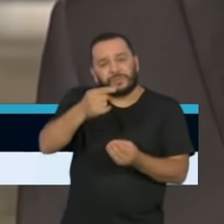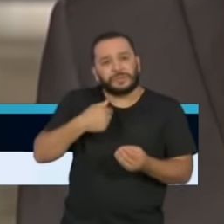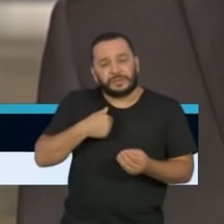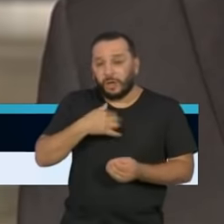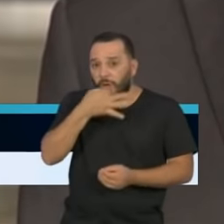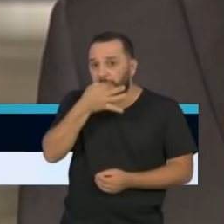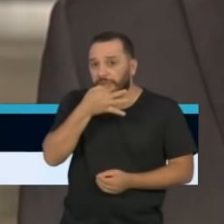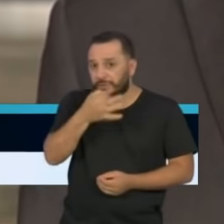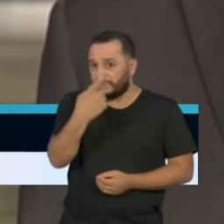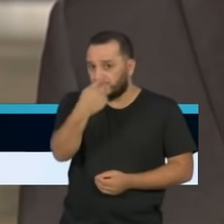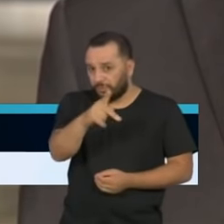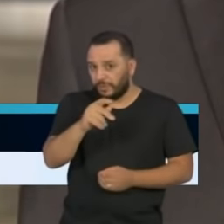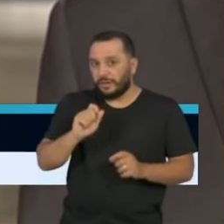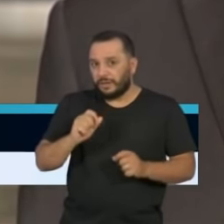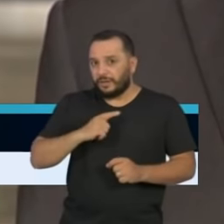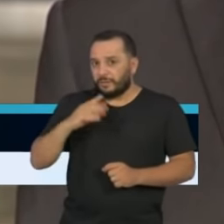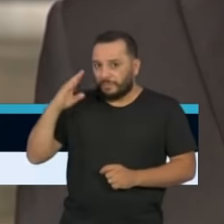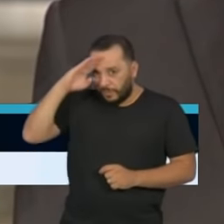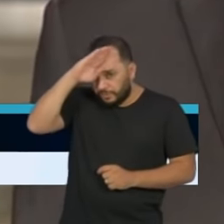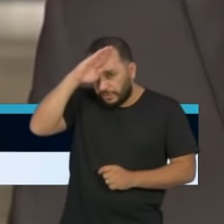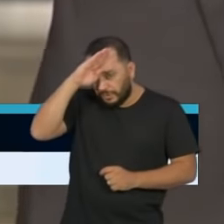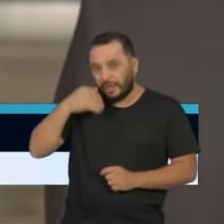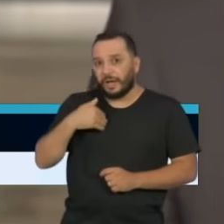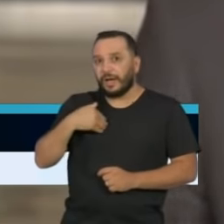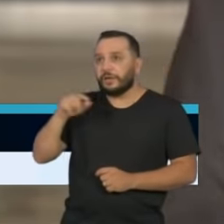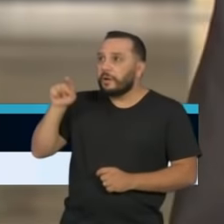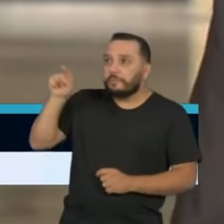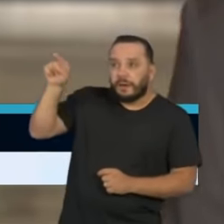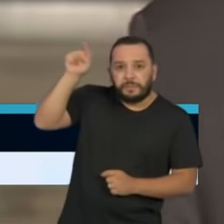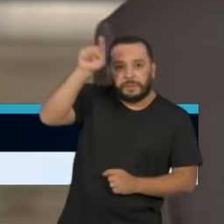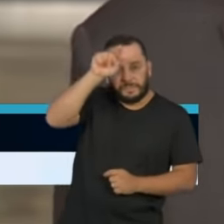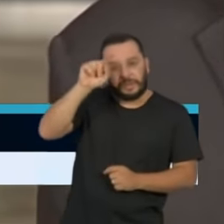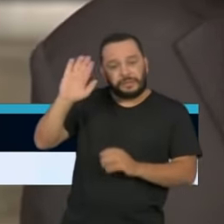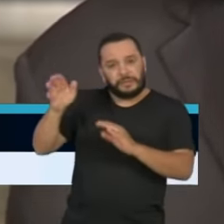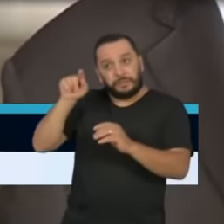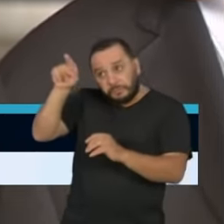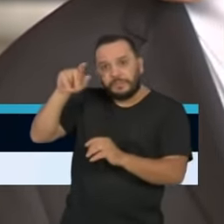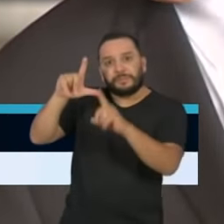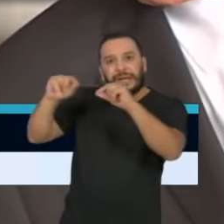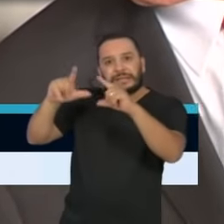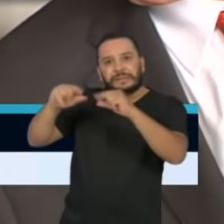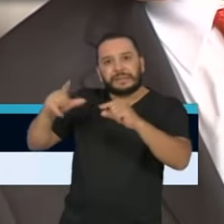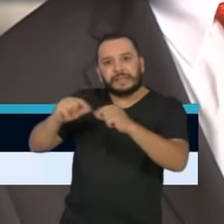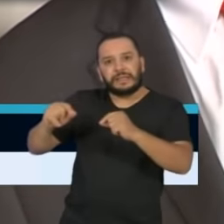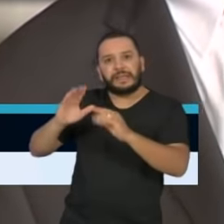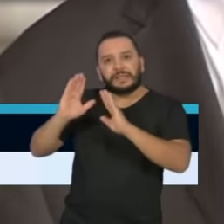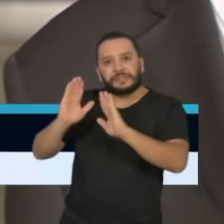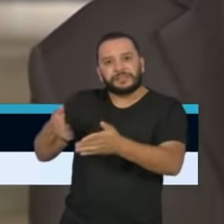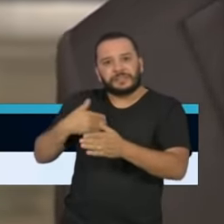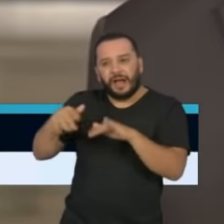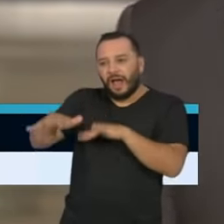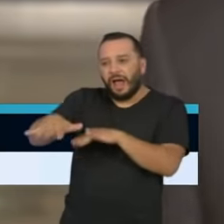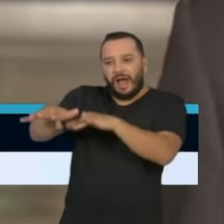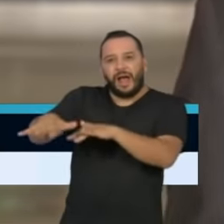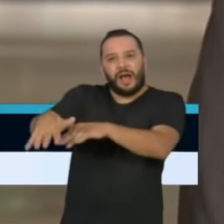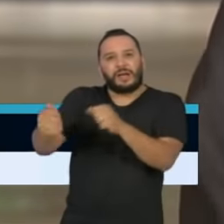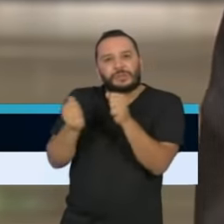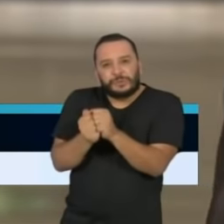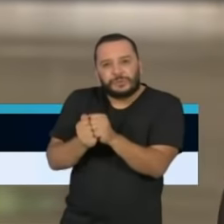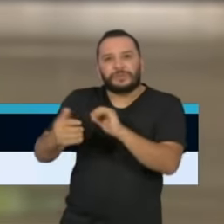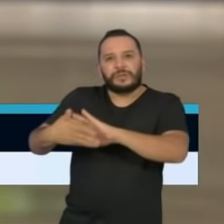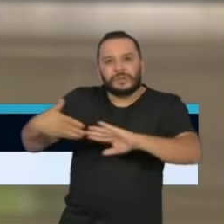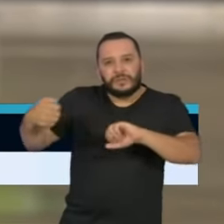do presidente Jair Bolsonaro nos atos em Brasília, no momento em que há um esforço, não é, por parte de todas as autoridades